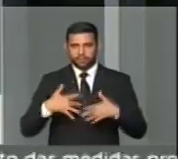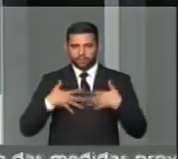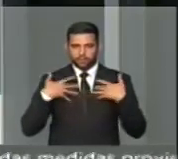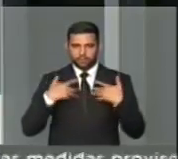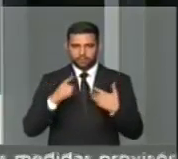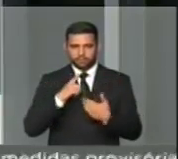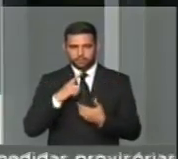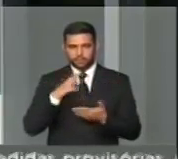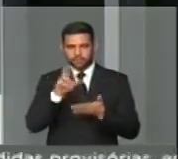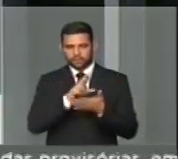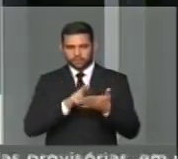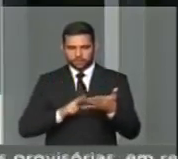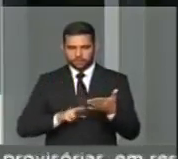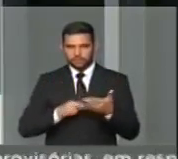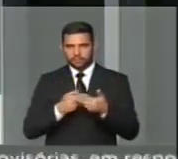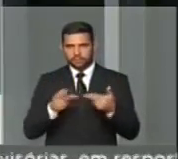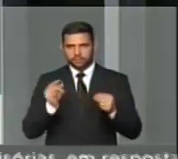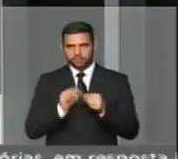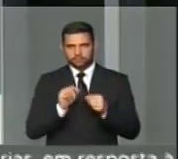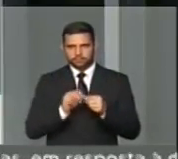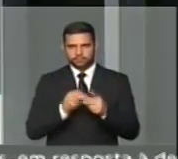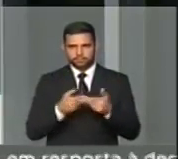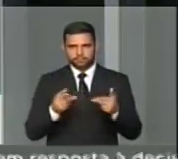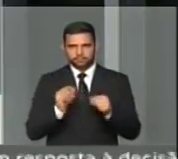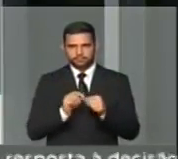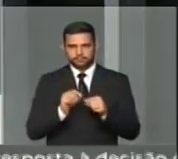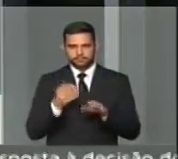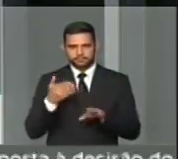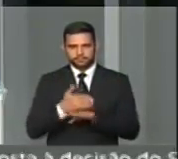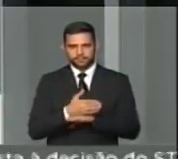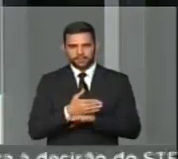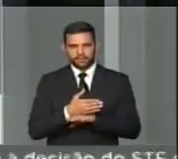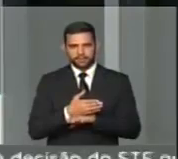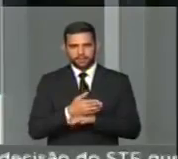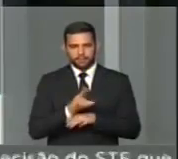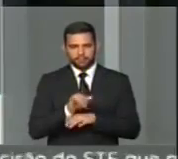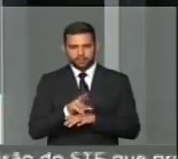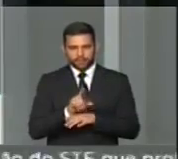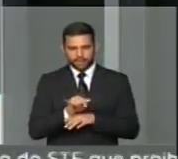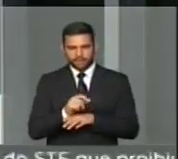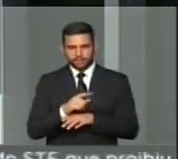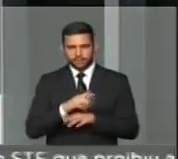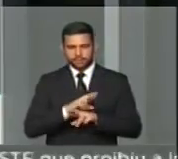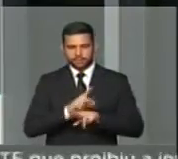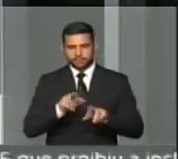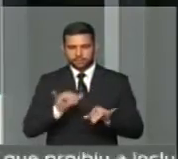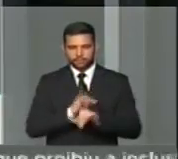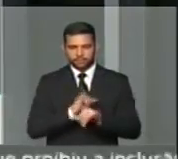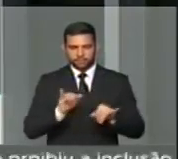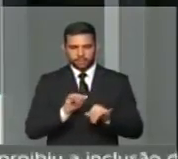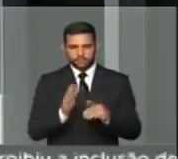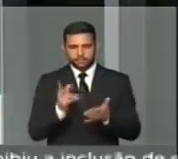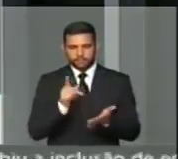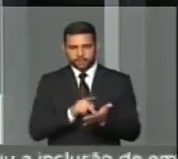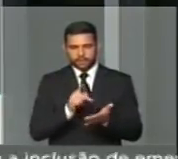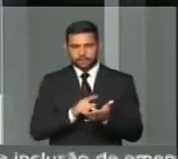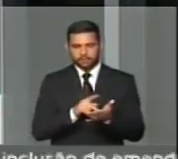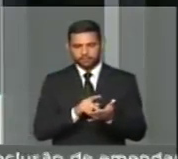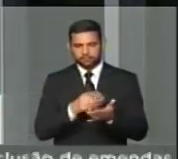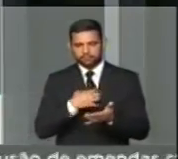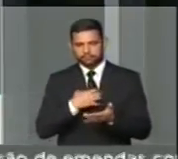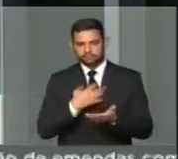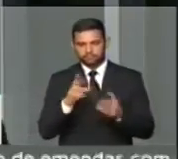ser a relatora deste projeto como forma de evitar ambiguidades e deixar registrado verdadeiramente o que